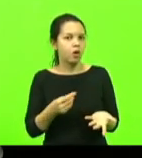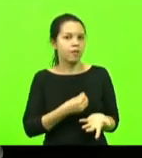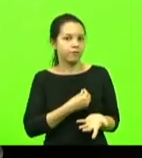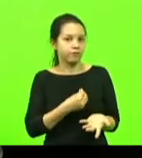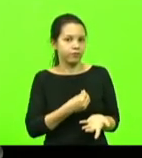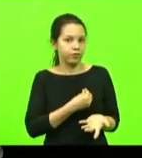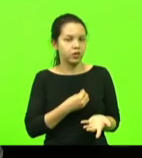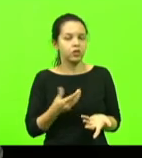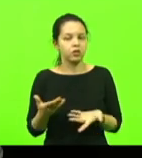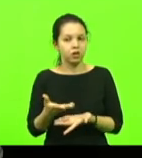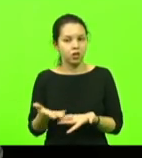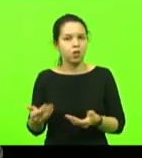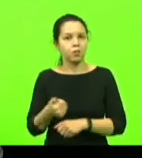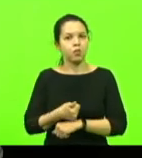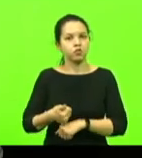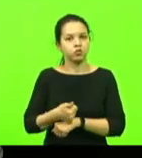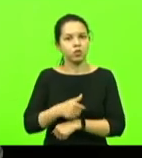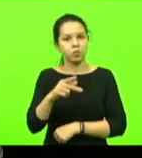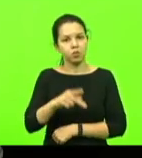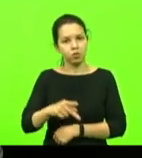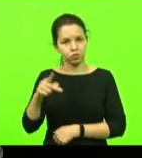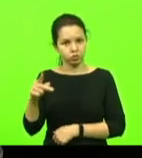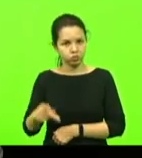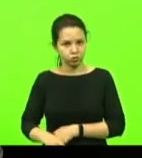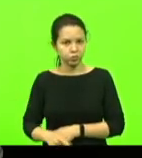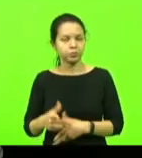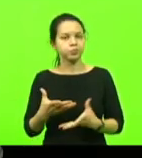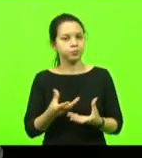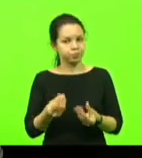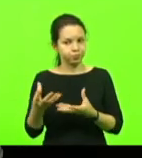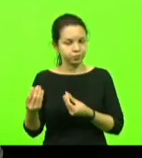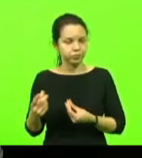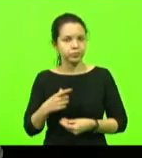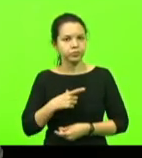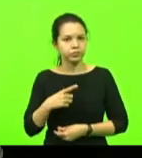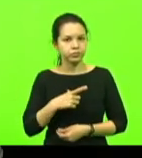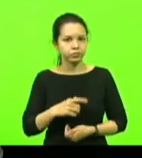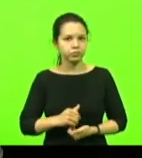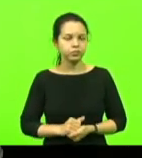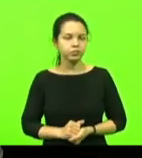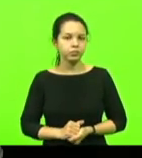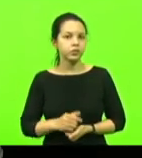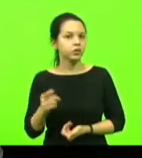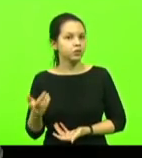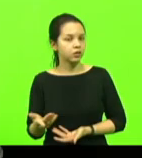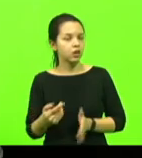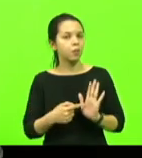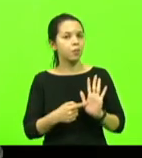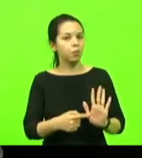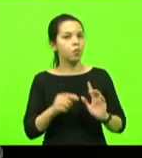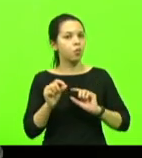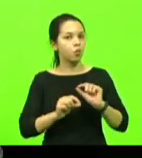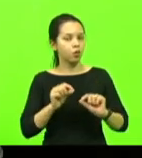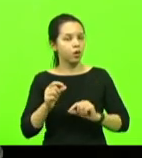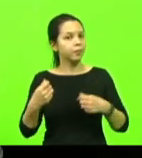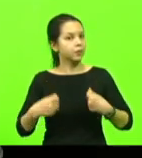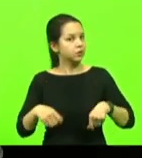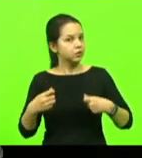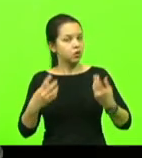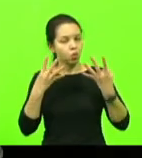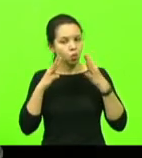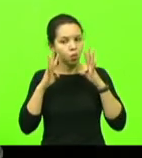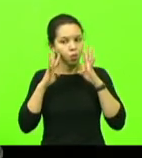dessa categoria profissional de forma majoritária. Essa situação aponta para a necessidade de um olhar especial